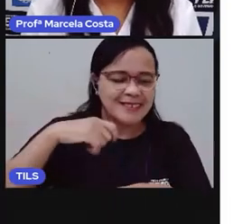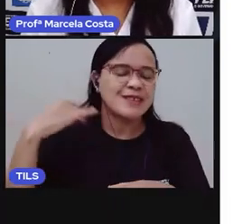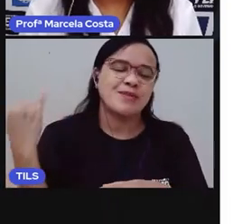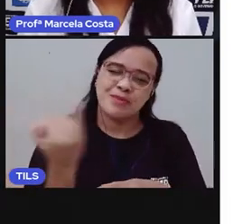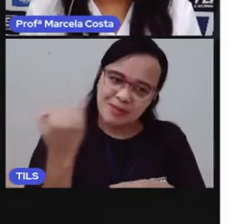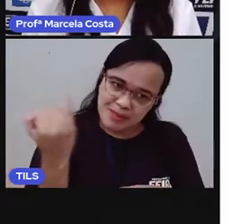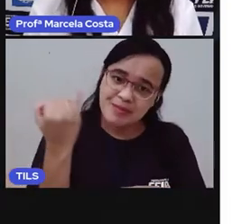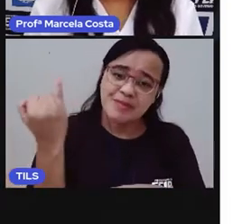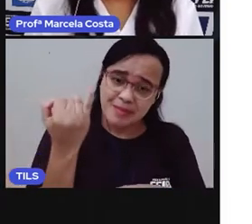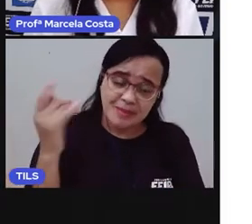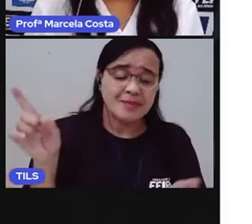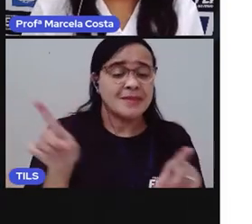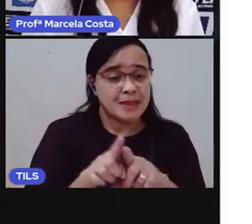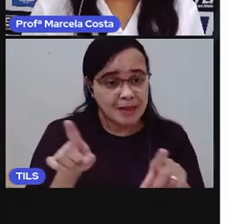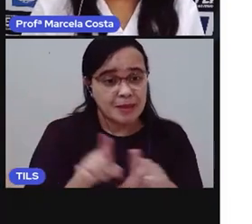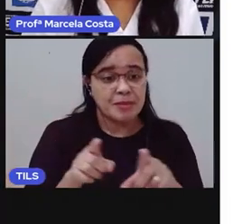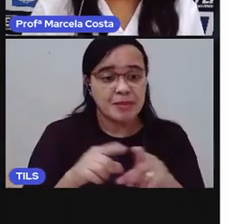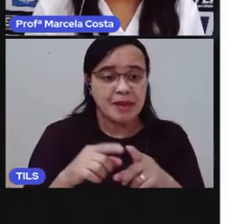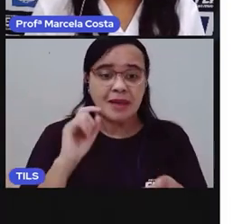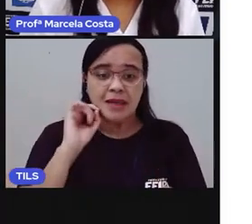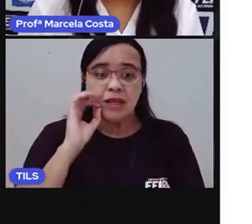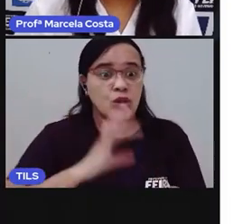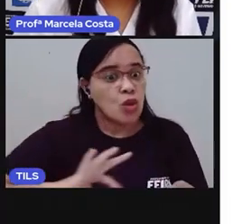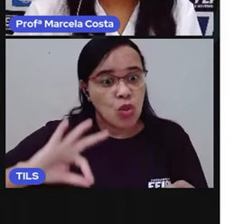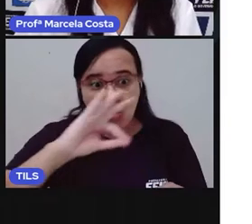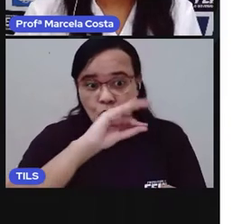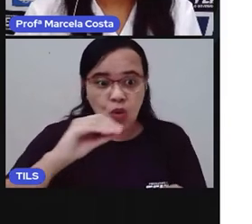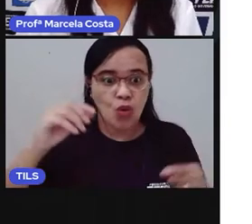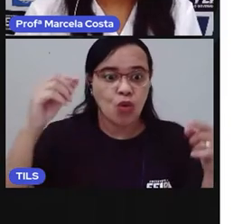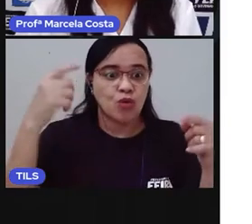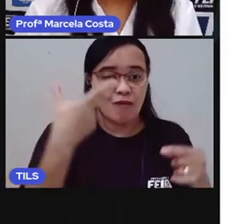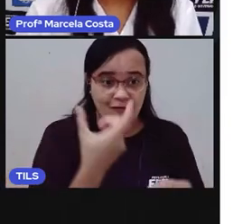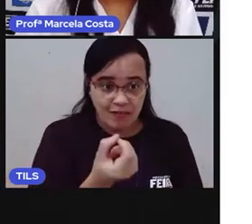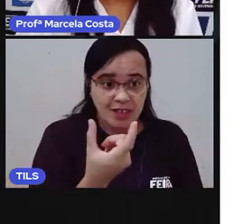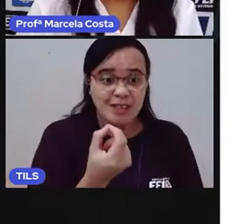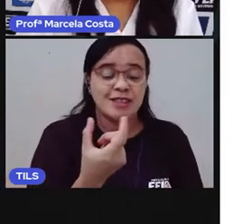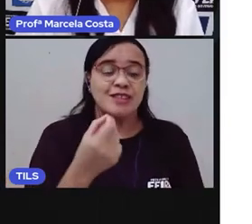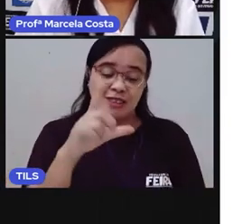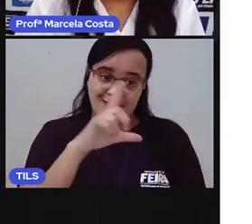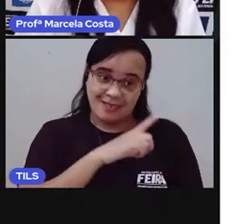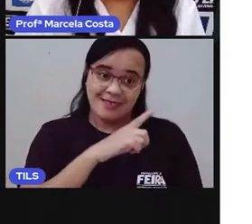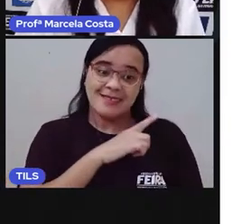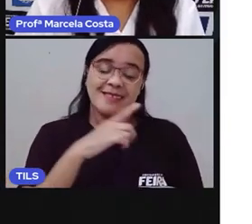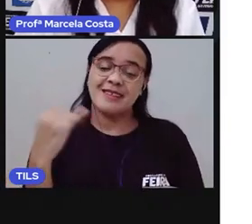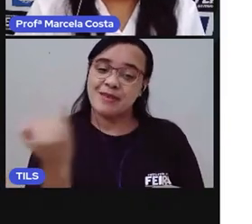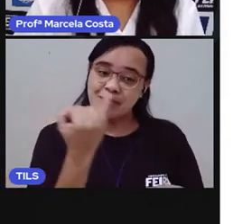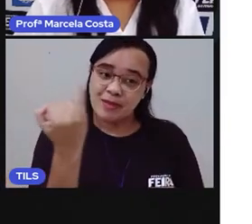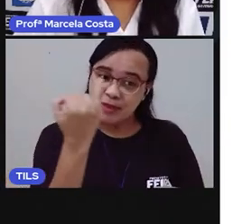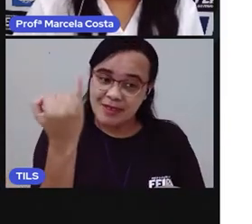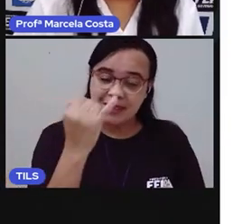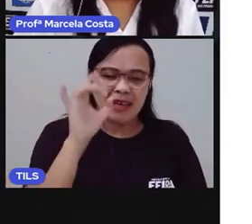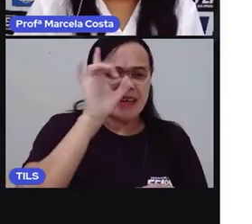esses 20 dentes na boca. Ah, porque cada dentinho desse tem uma função.